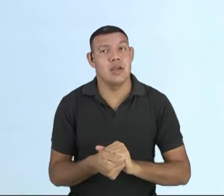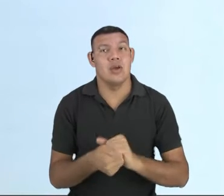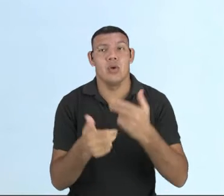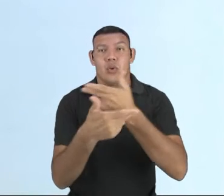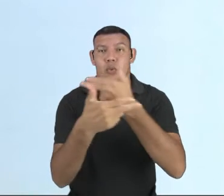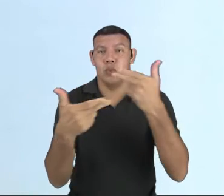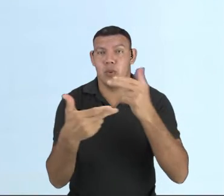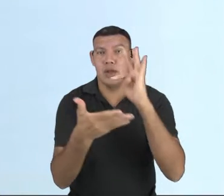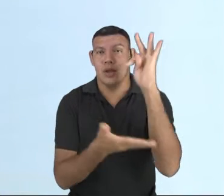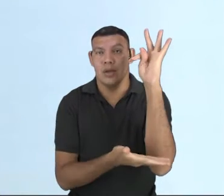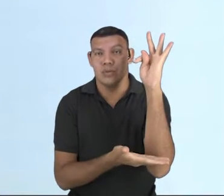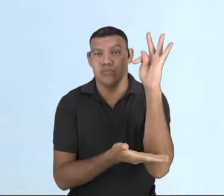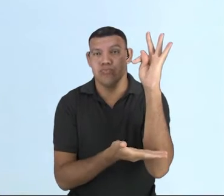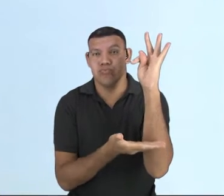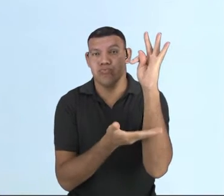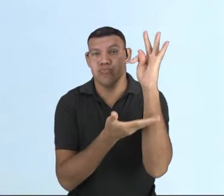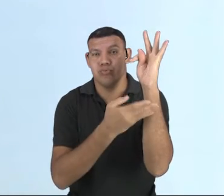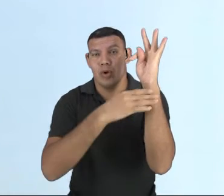sua temperatura